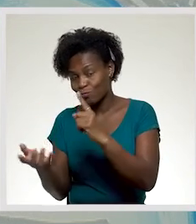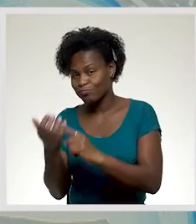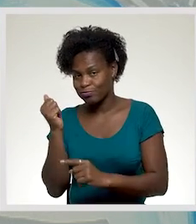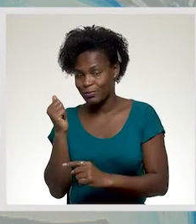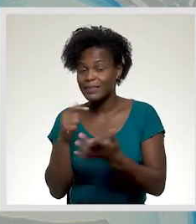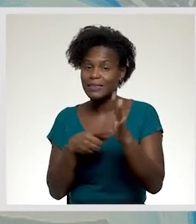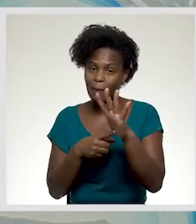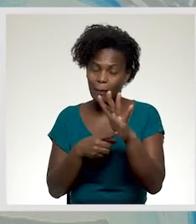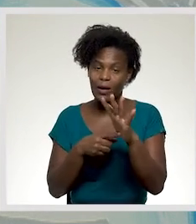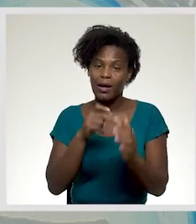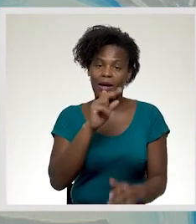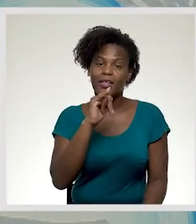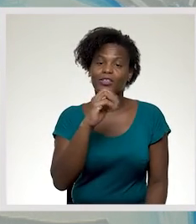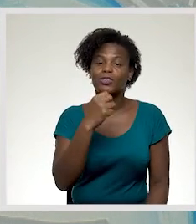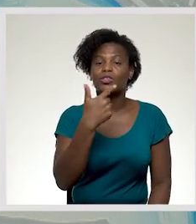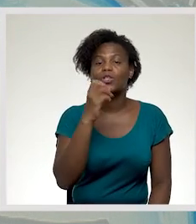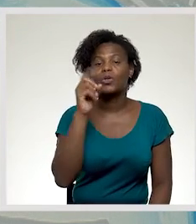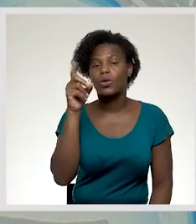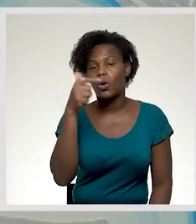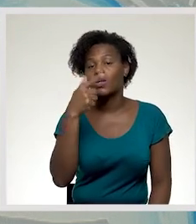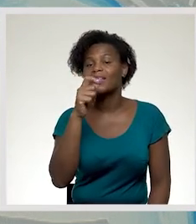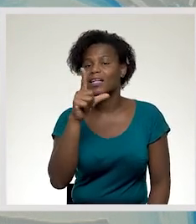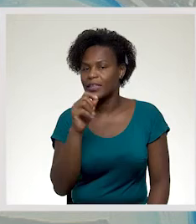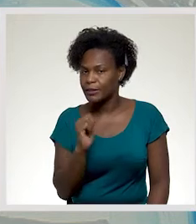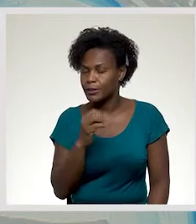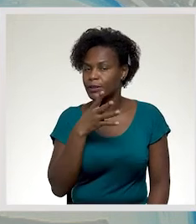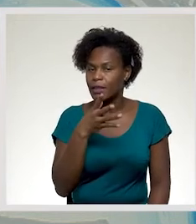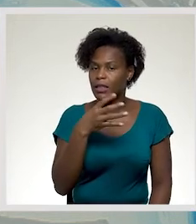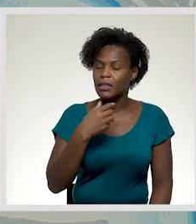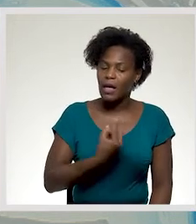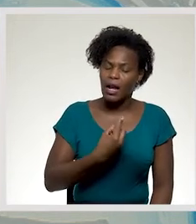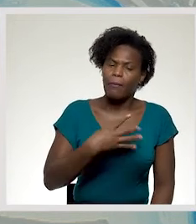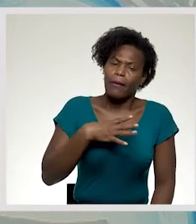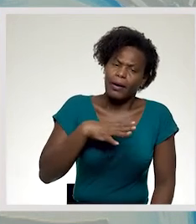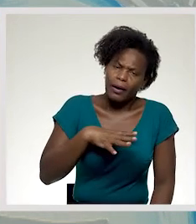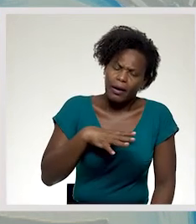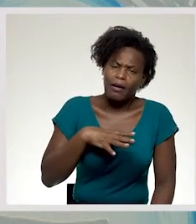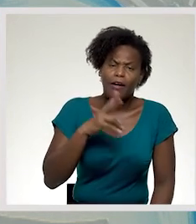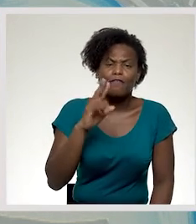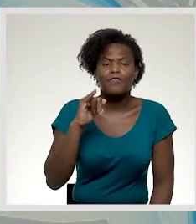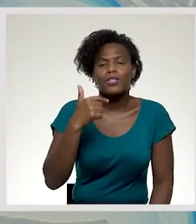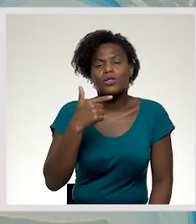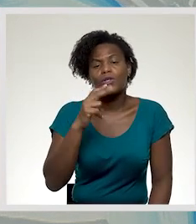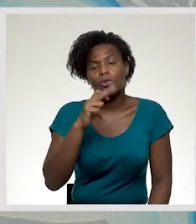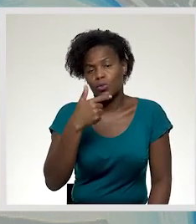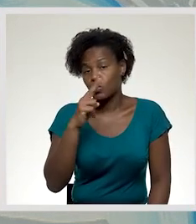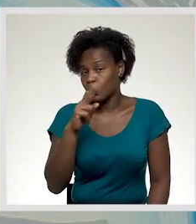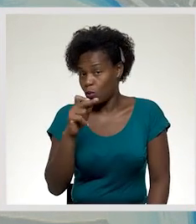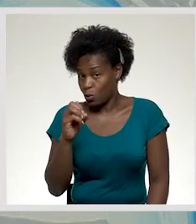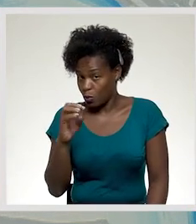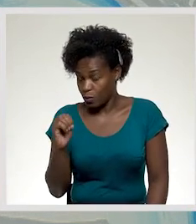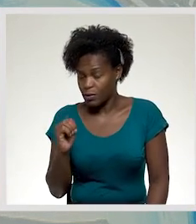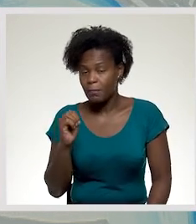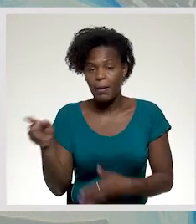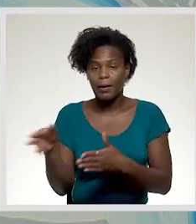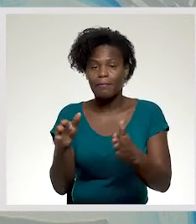fins. Neste caso, Aristóteles diz que ser virtuoso é um caminho para a felicidade. E então vamos ver a